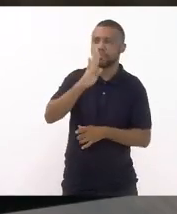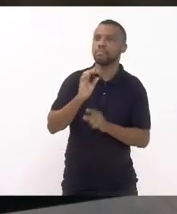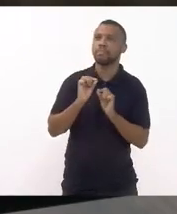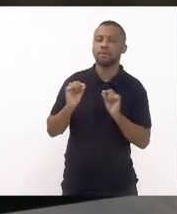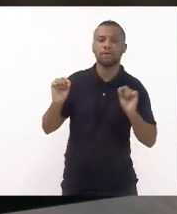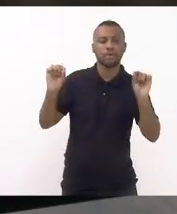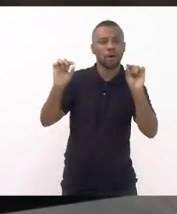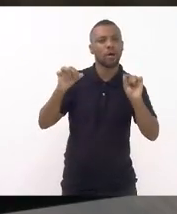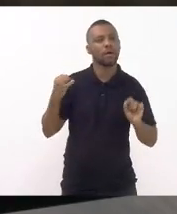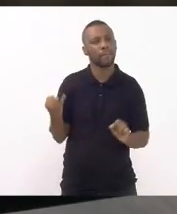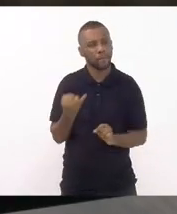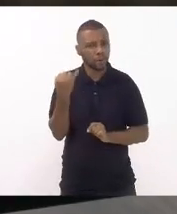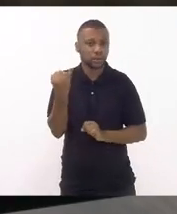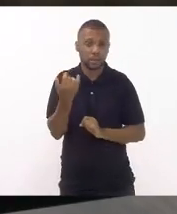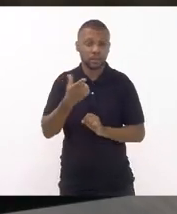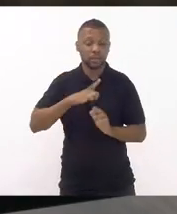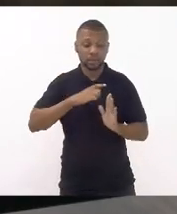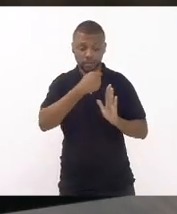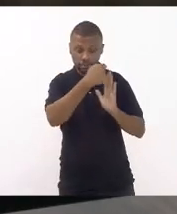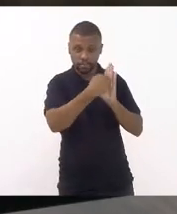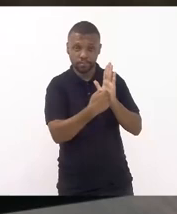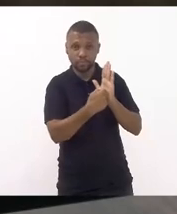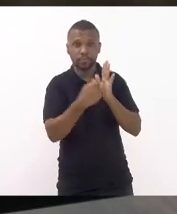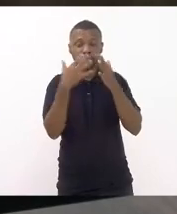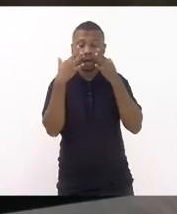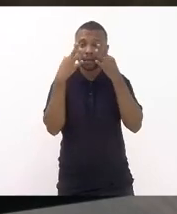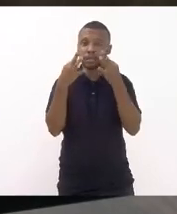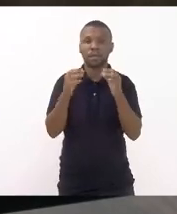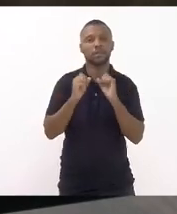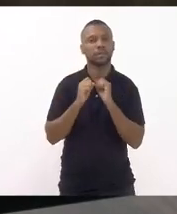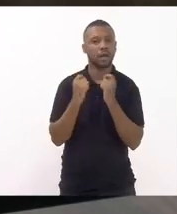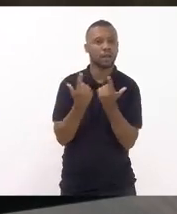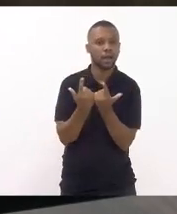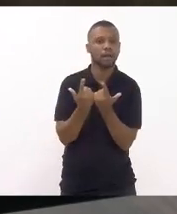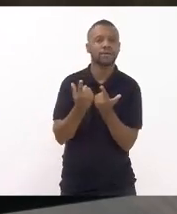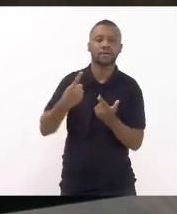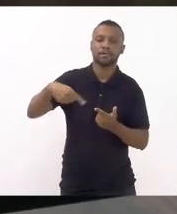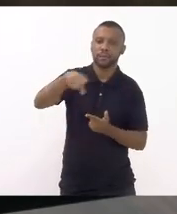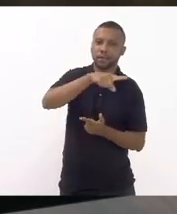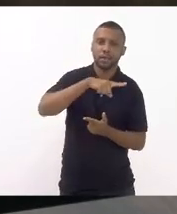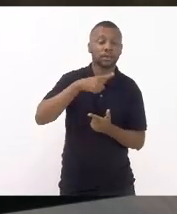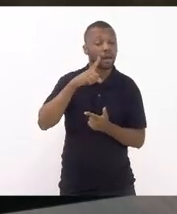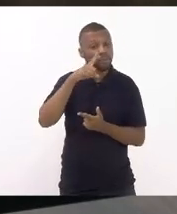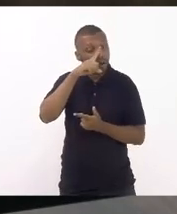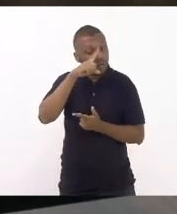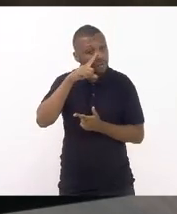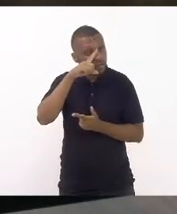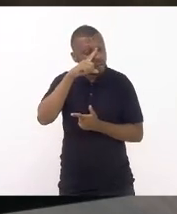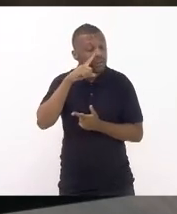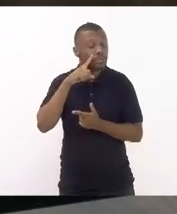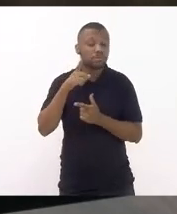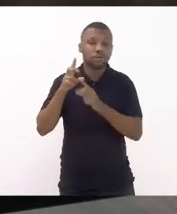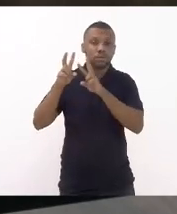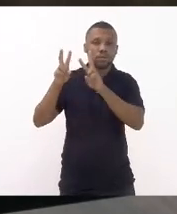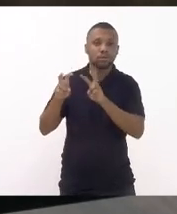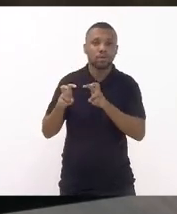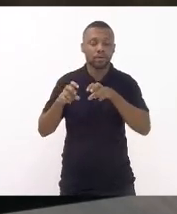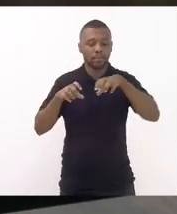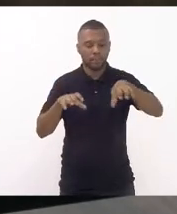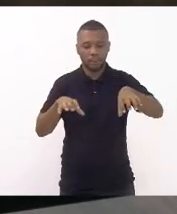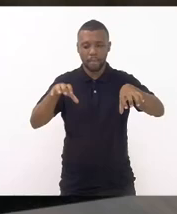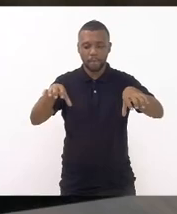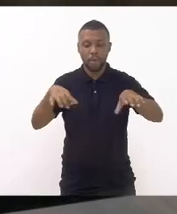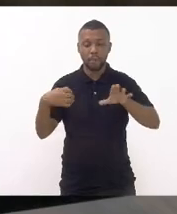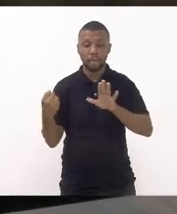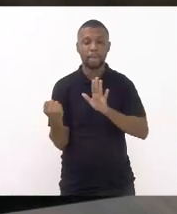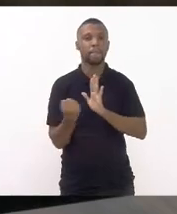ressaltar a importância dessa matéria, chamar a atenção da Assembleia Legislativa para os riscos que pesam sobre esses dois grandes